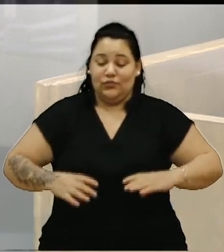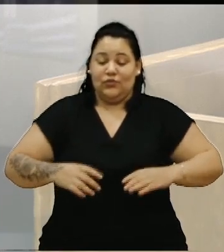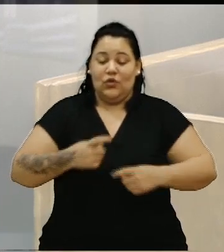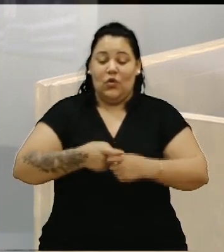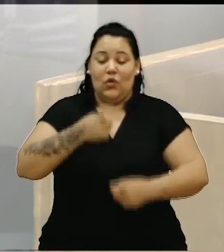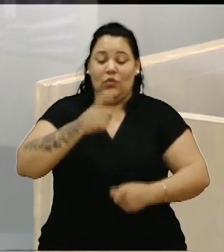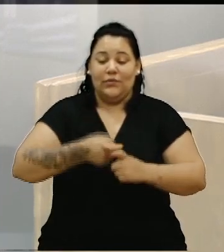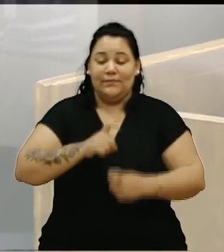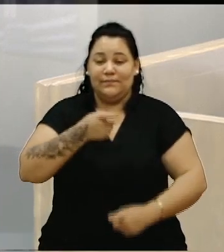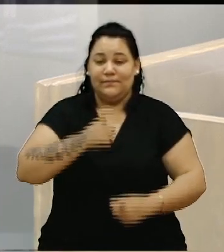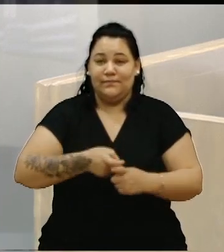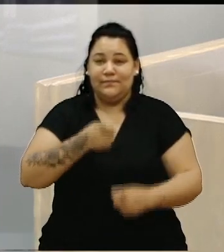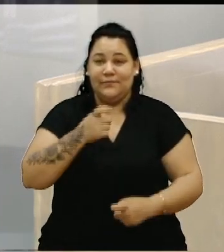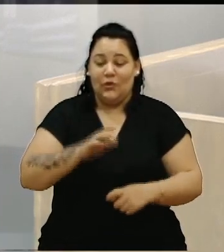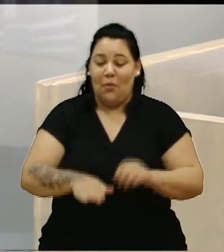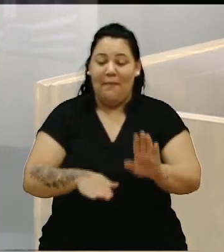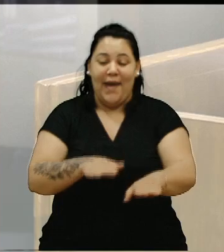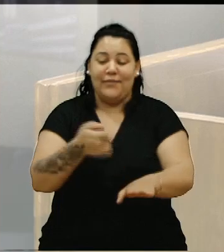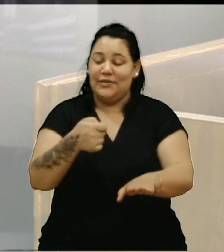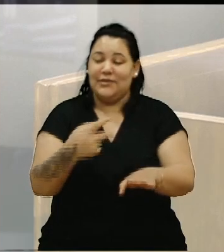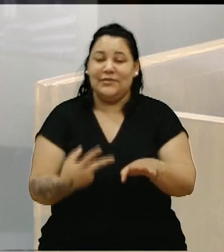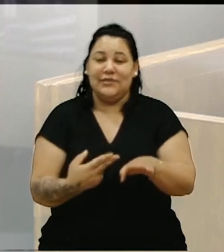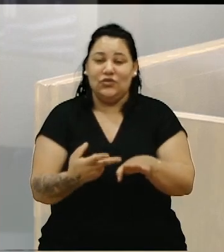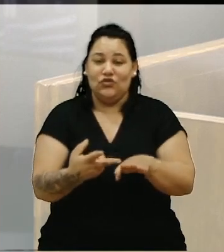problema no pé, que tem que fazer cirurgias.